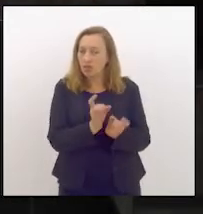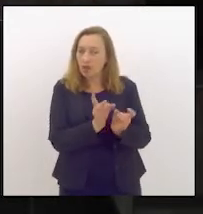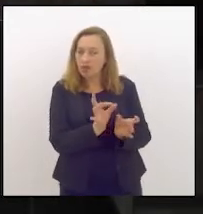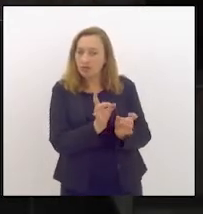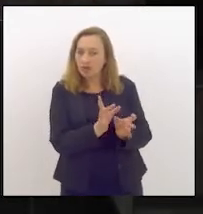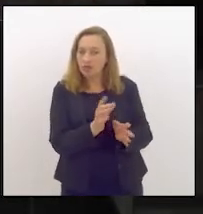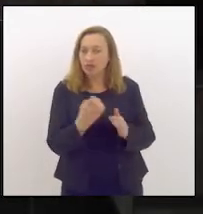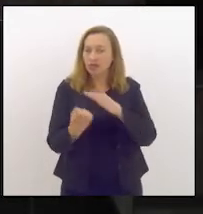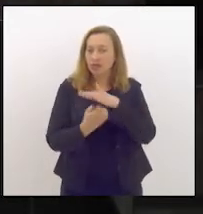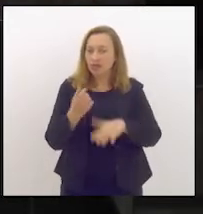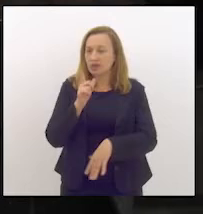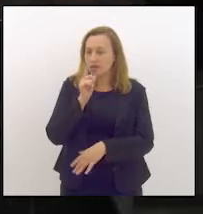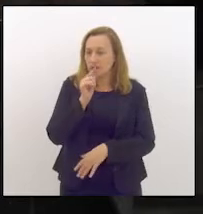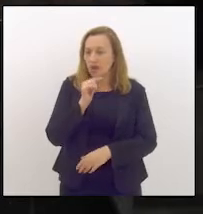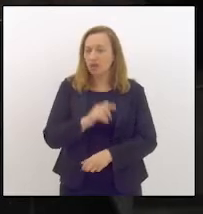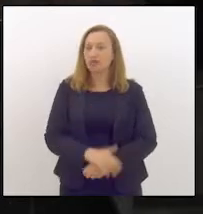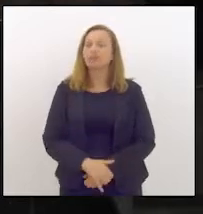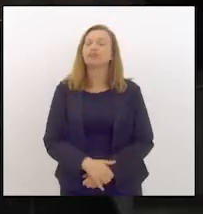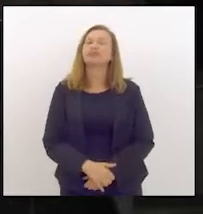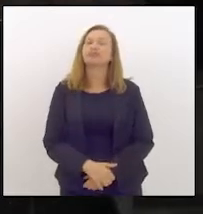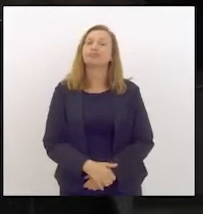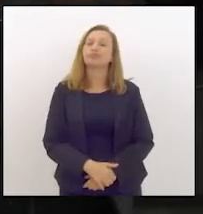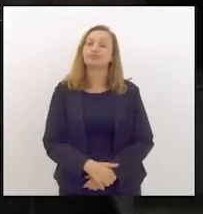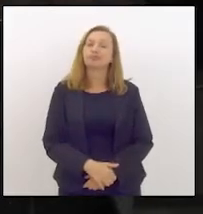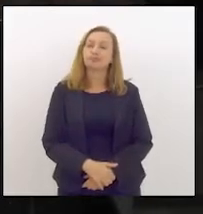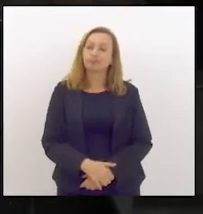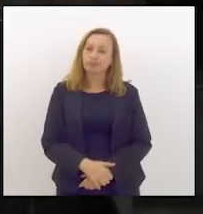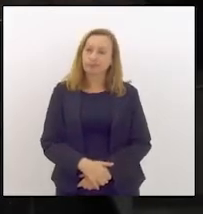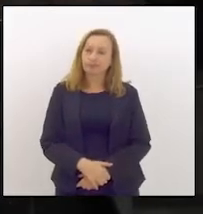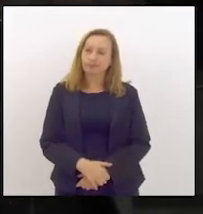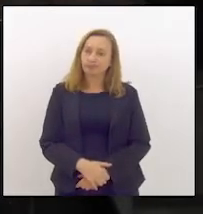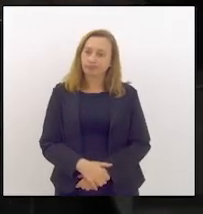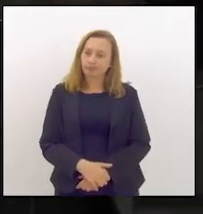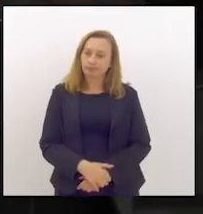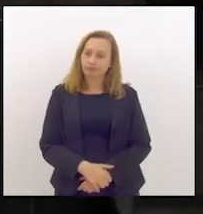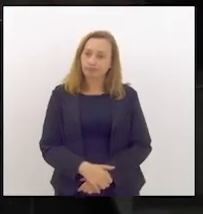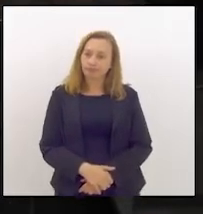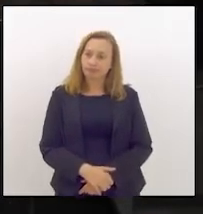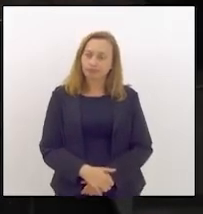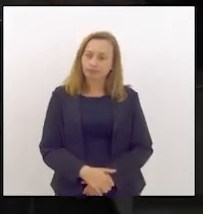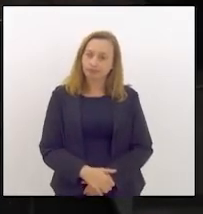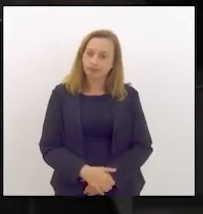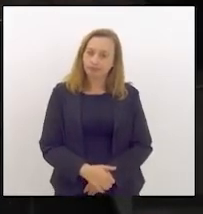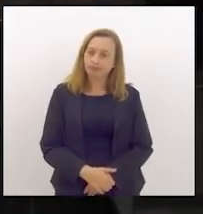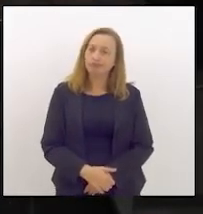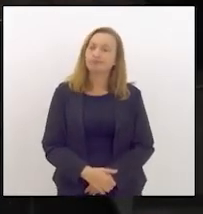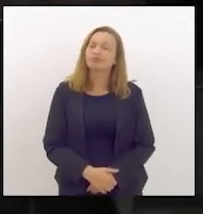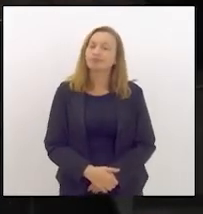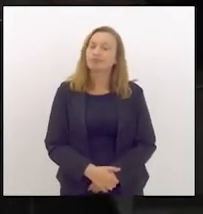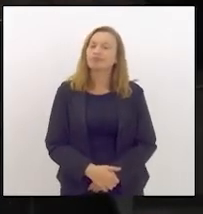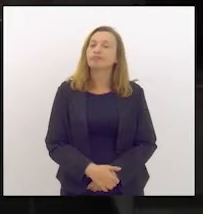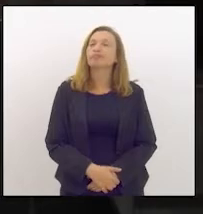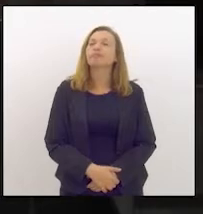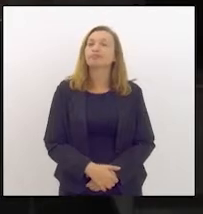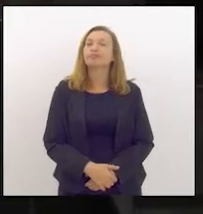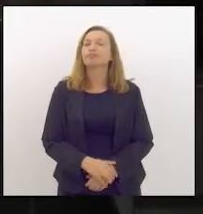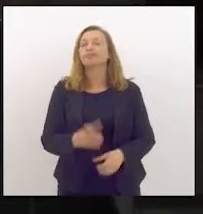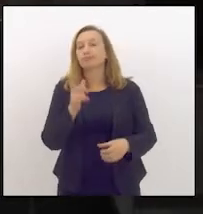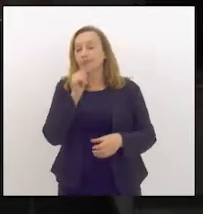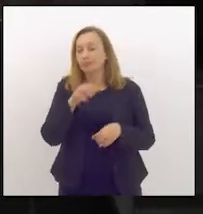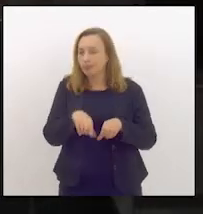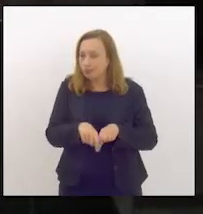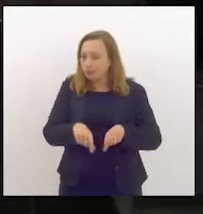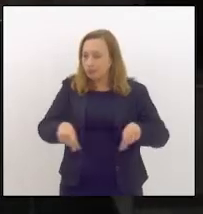autorga da concessão das áreas que eram geridas pela sociedade saneamento